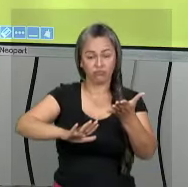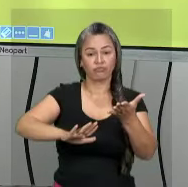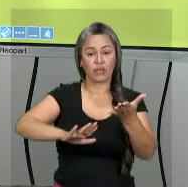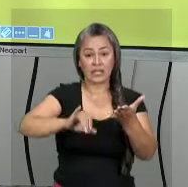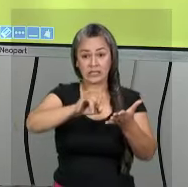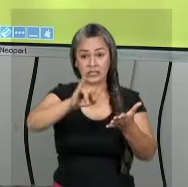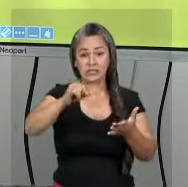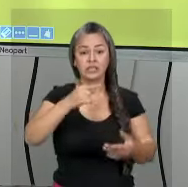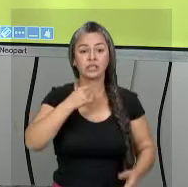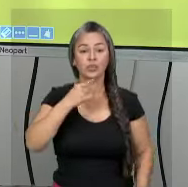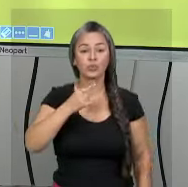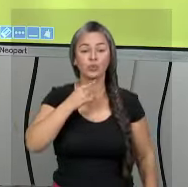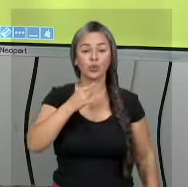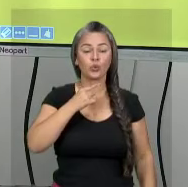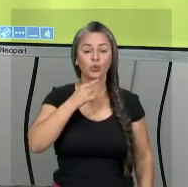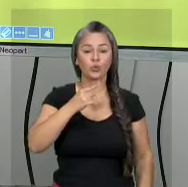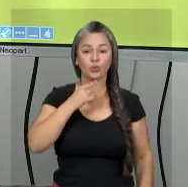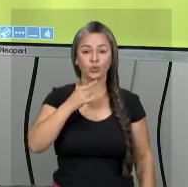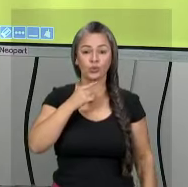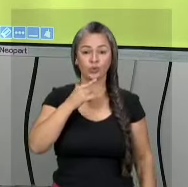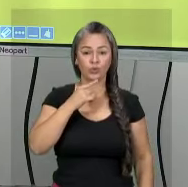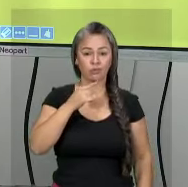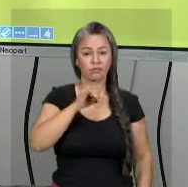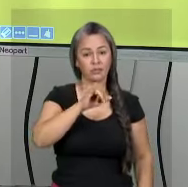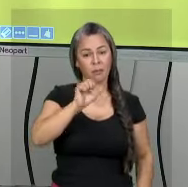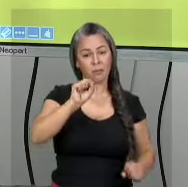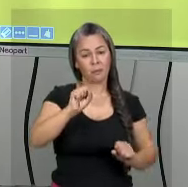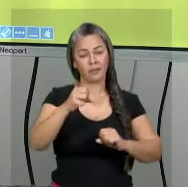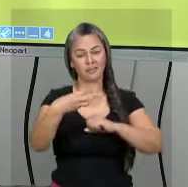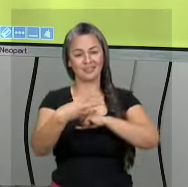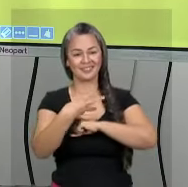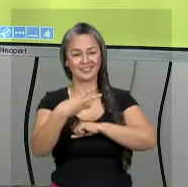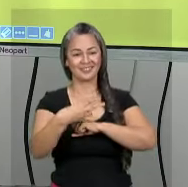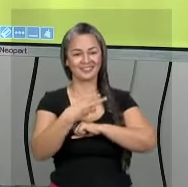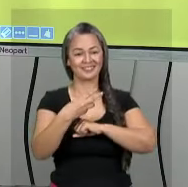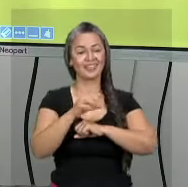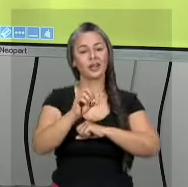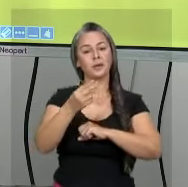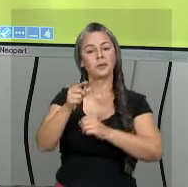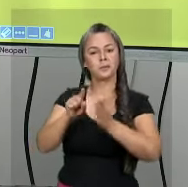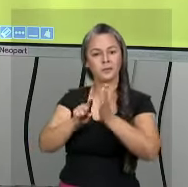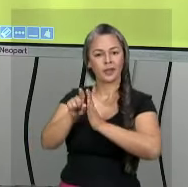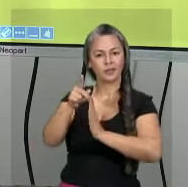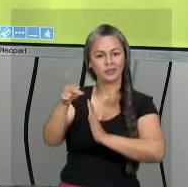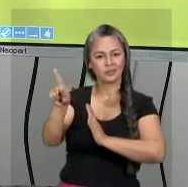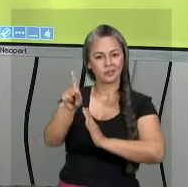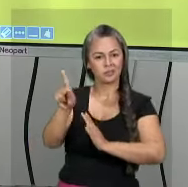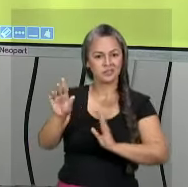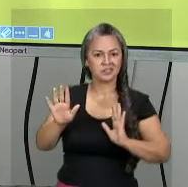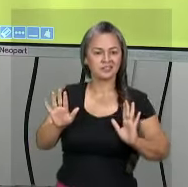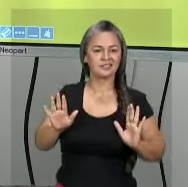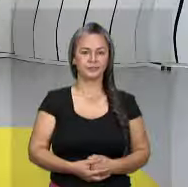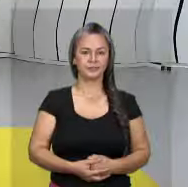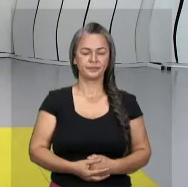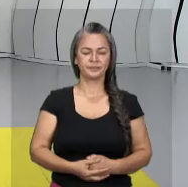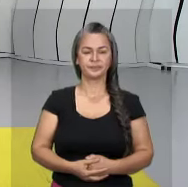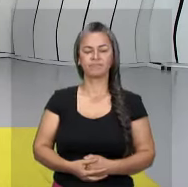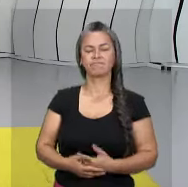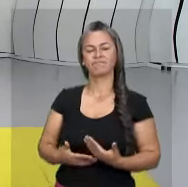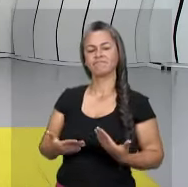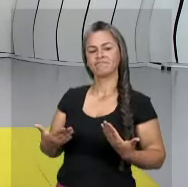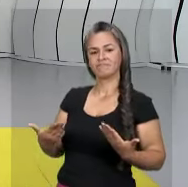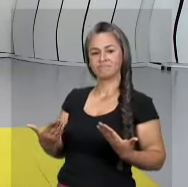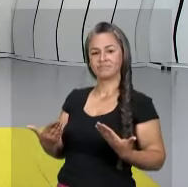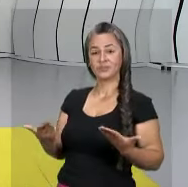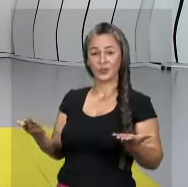seu professor ou mande para a gente no Tira Dúvidas que nós vamos responder as suas dúvidas. Hoje